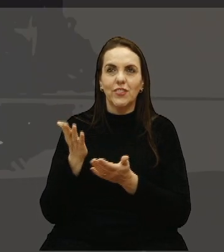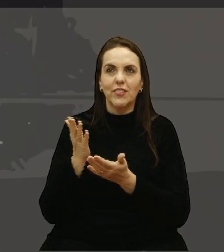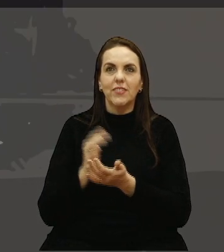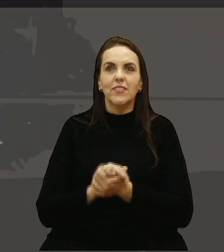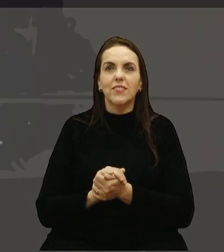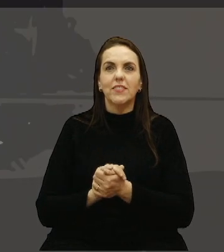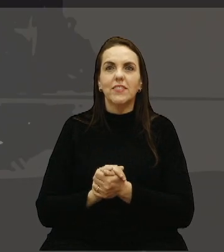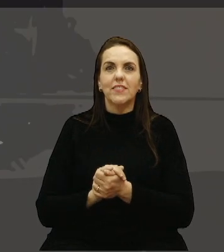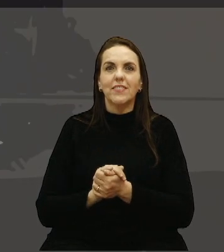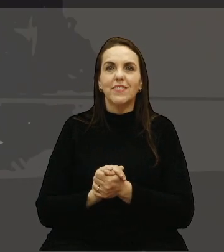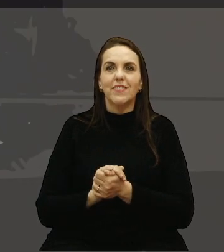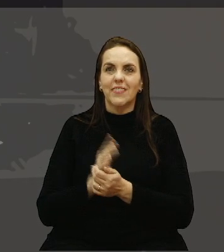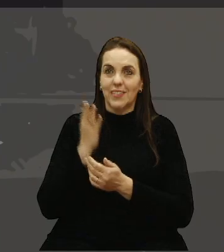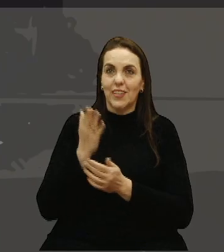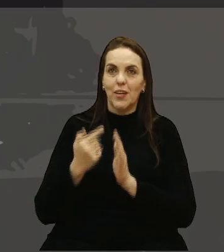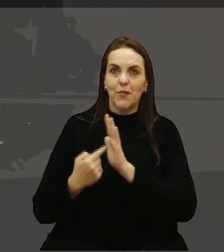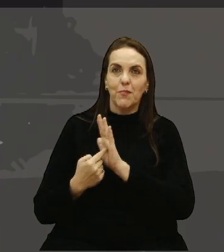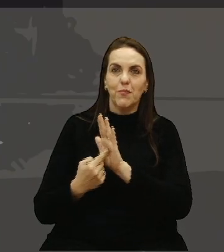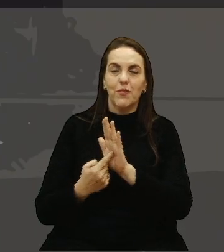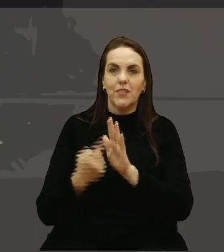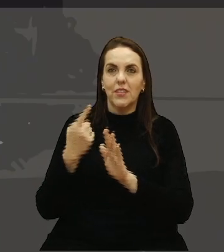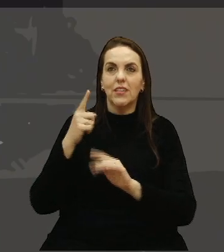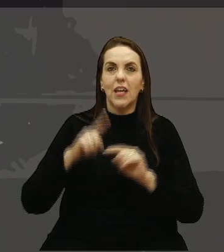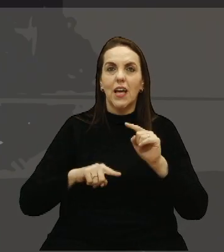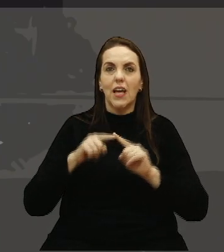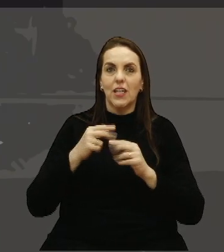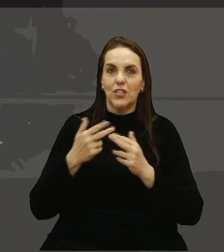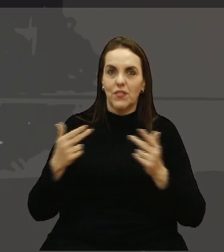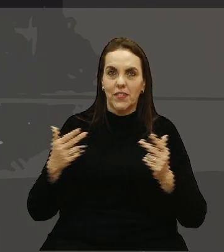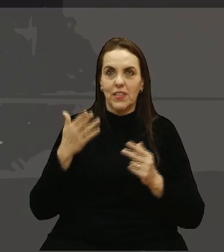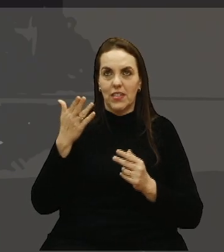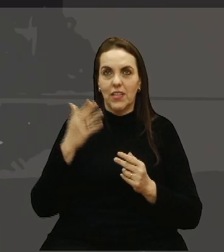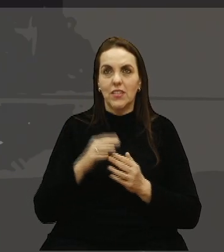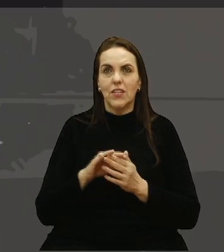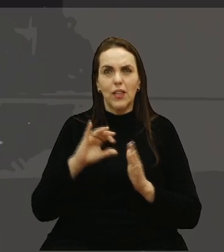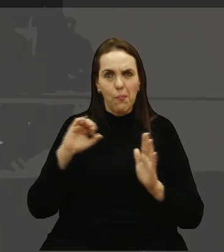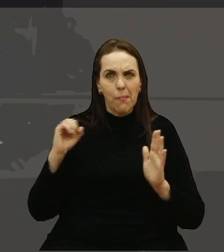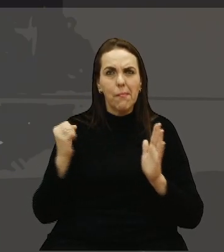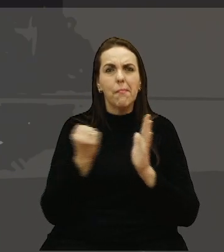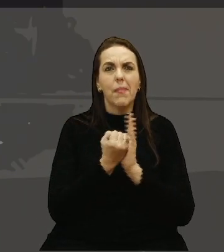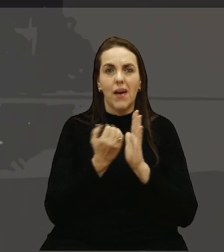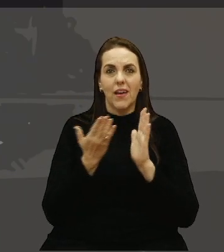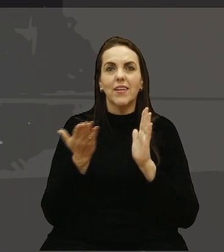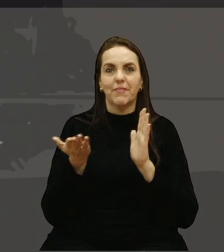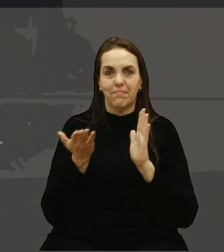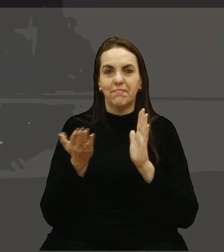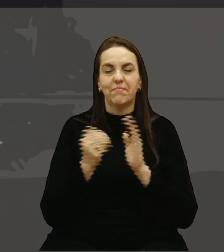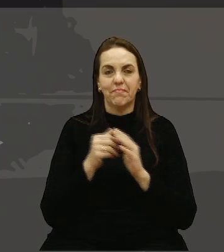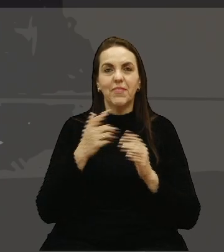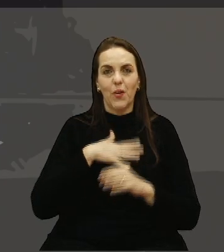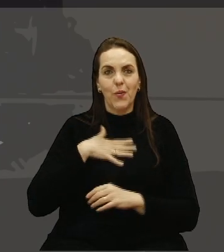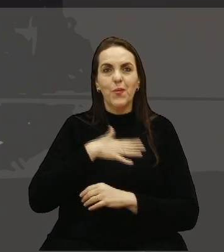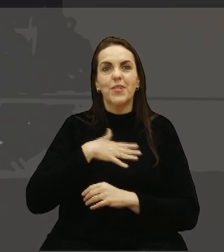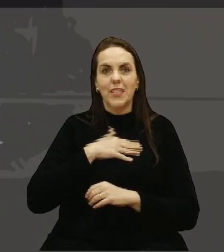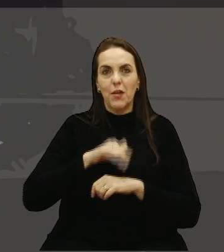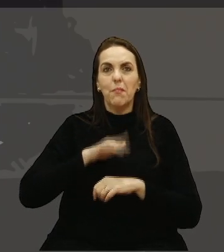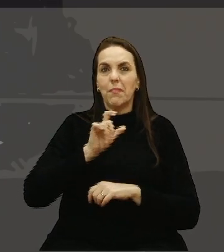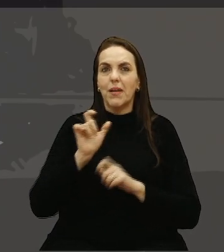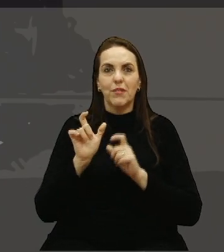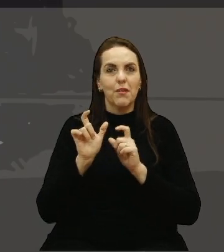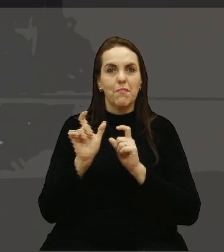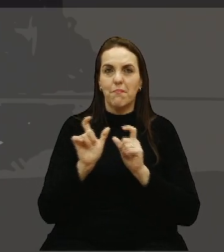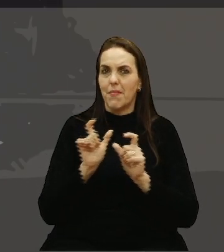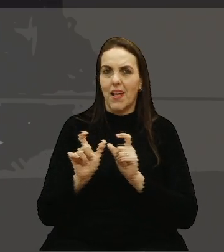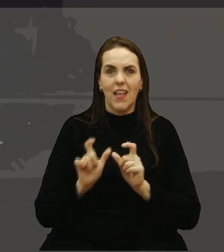Vossa Excelência estava mostrando uma outra atividade, mas marca, né? Marca, e eu gostaria que, muito mais do que palavras, para nós